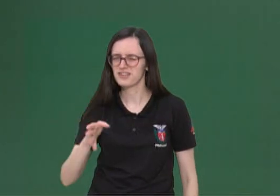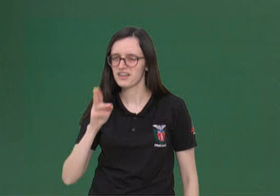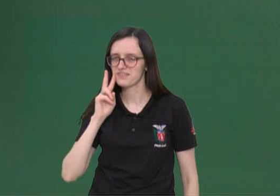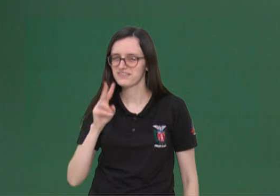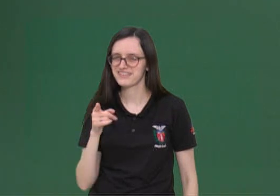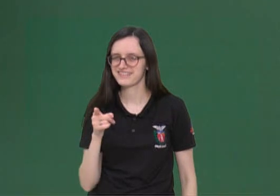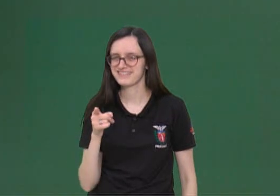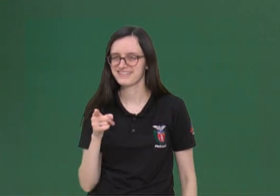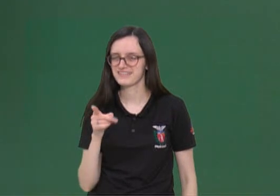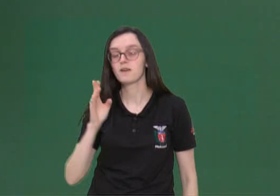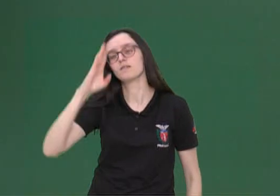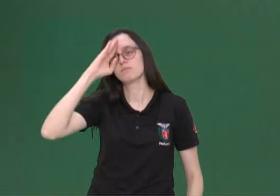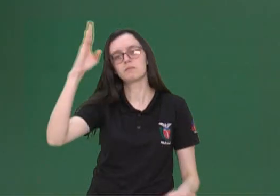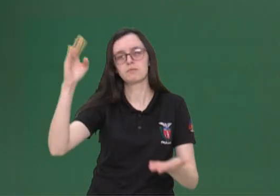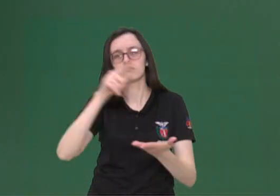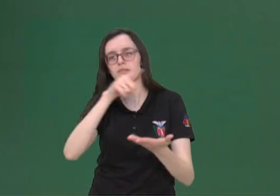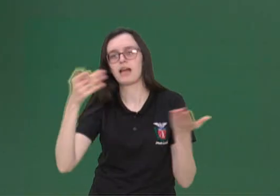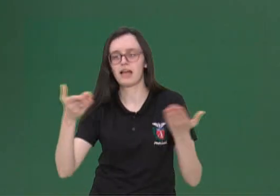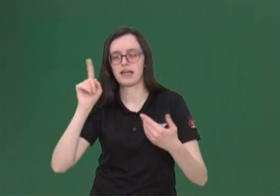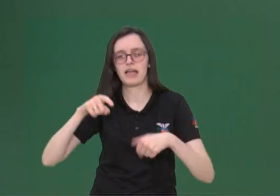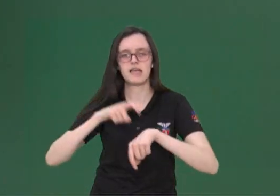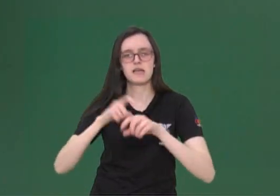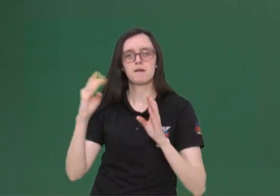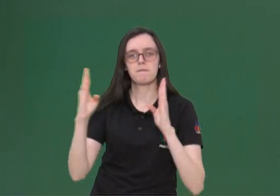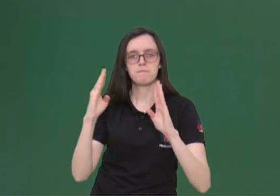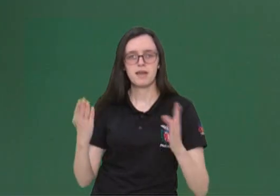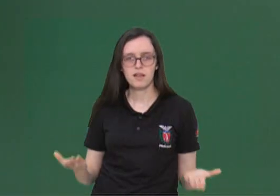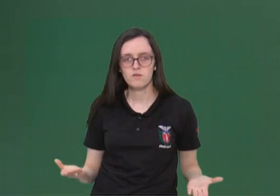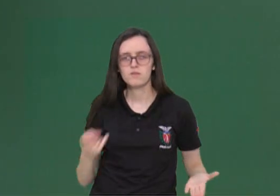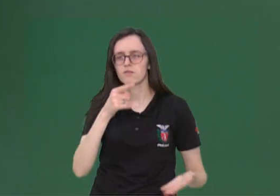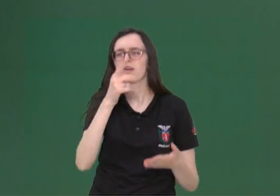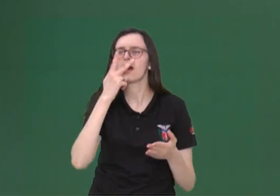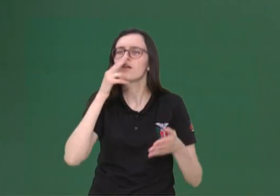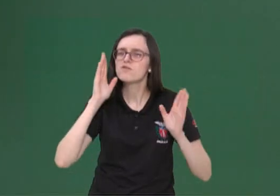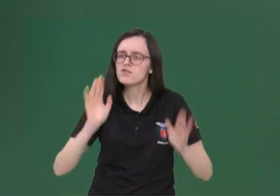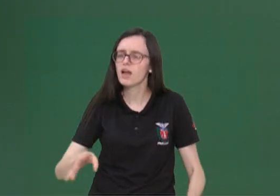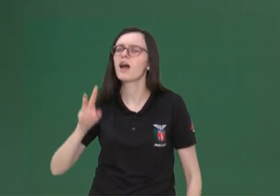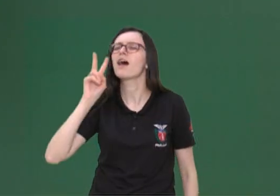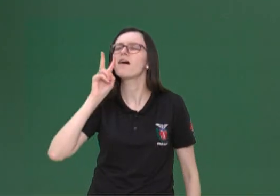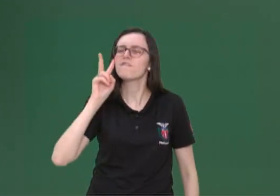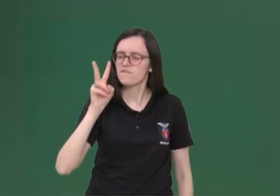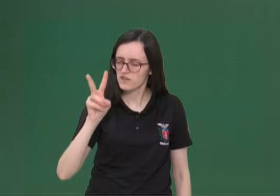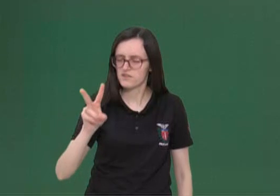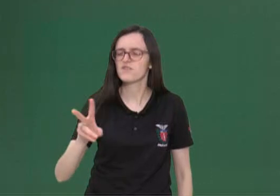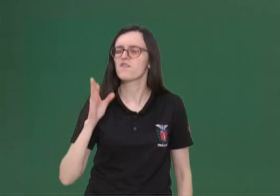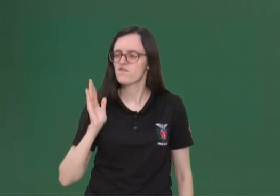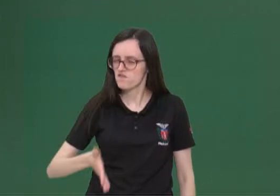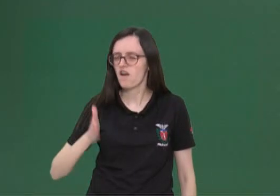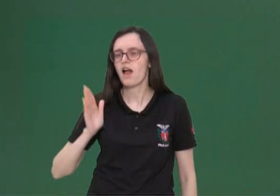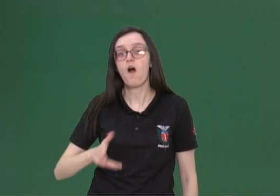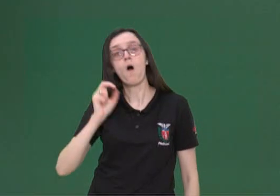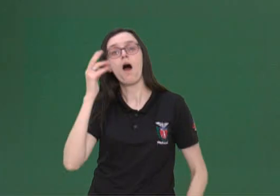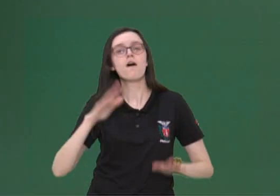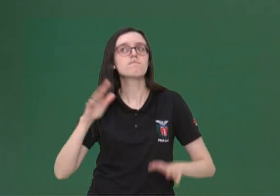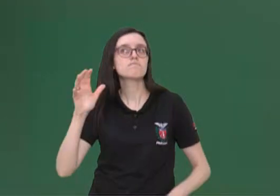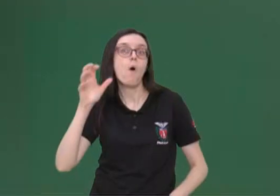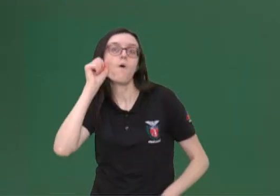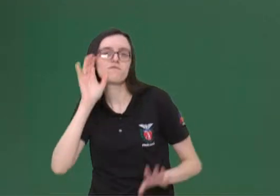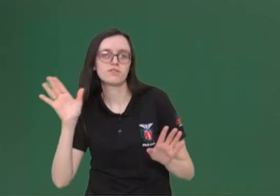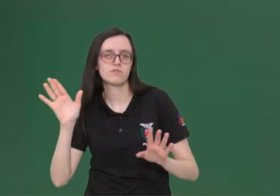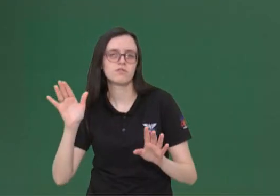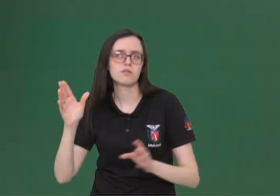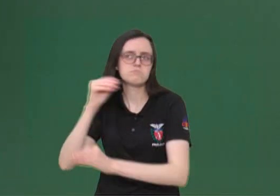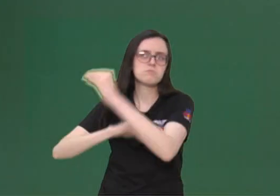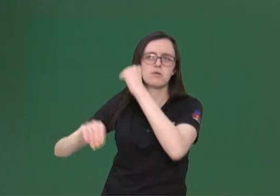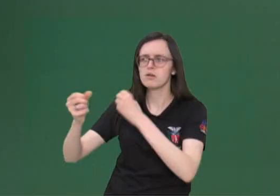assistindo, né, principalmente nessas épocas assim, vocês devem ter visto ou ouvido pelo